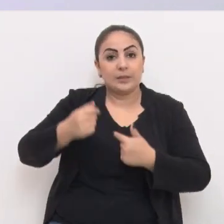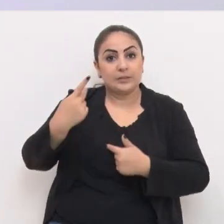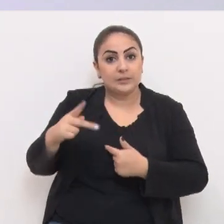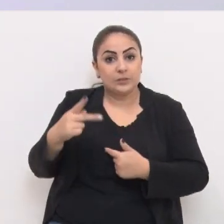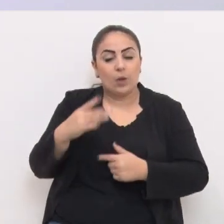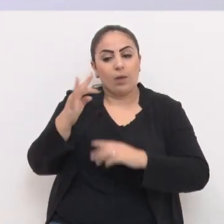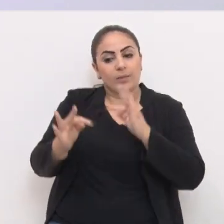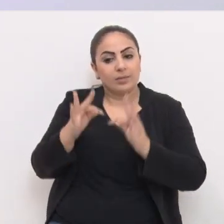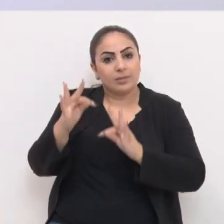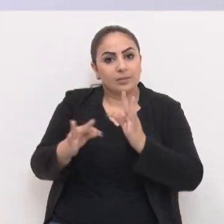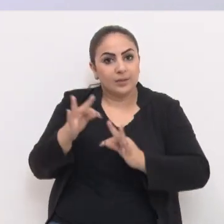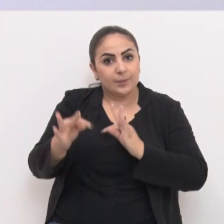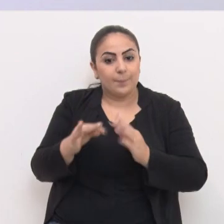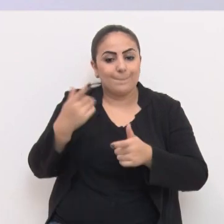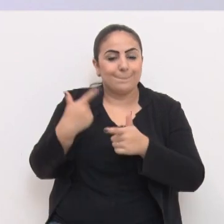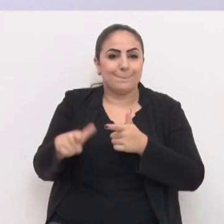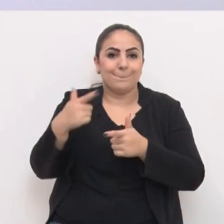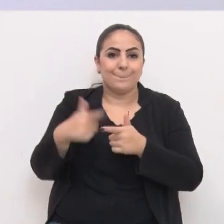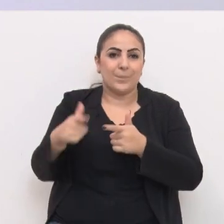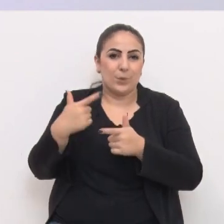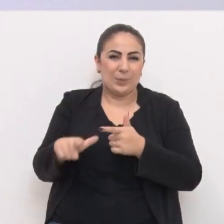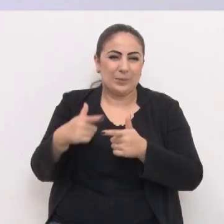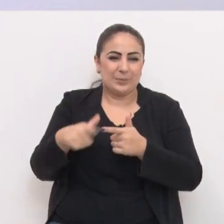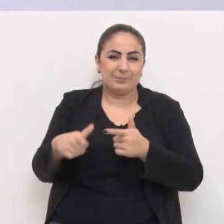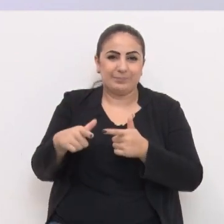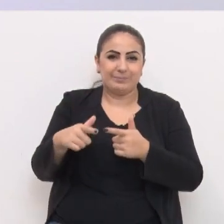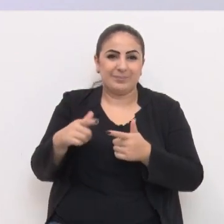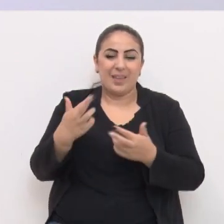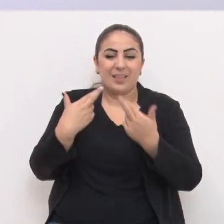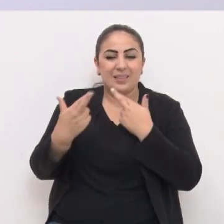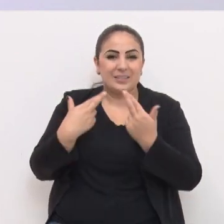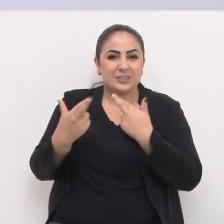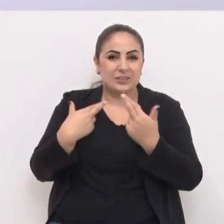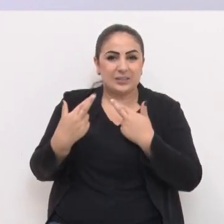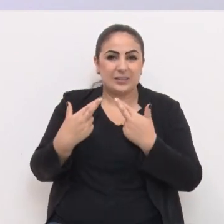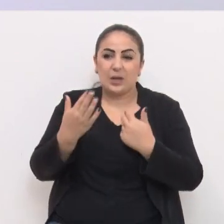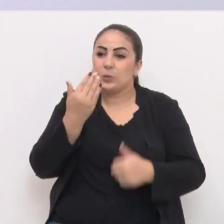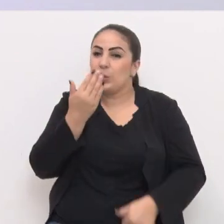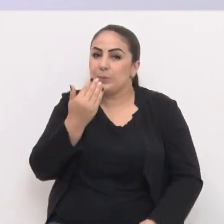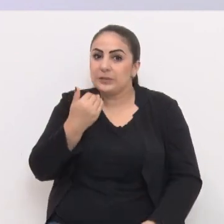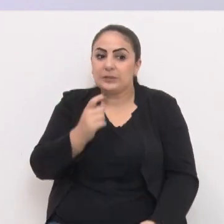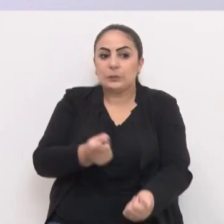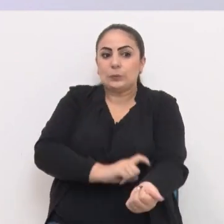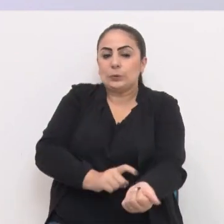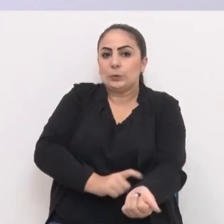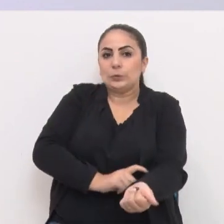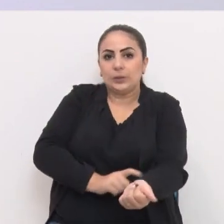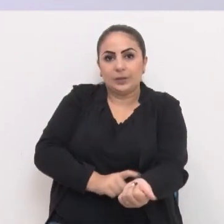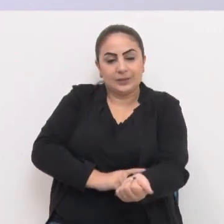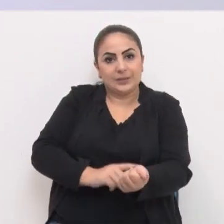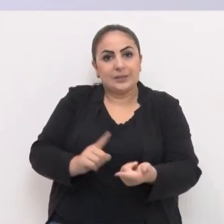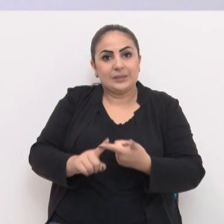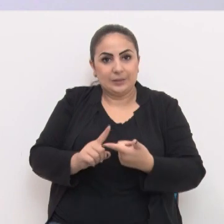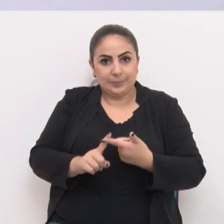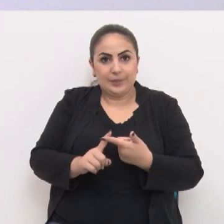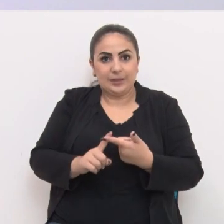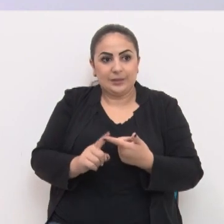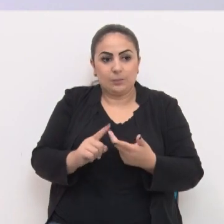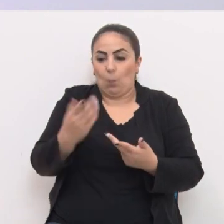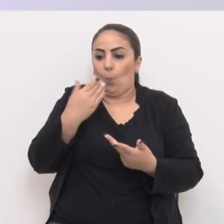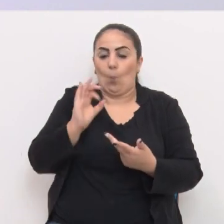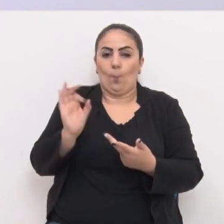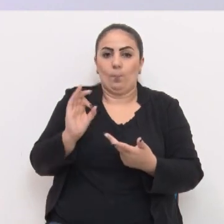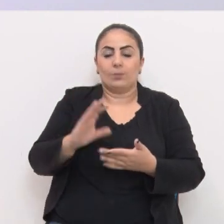em tratar os problemas, os transtornos relacionados à bulimia nervosa e à anorexia nervosa.